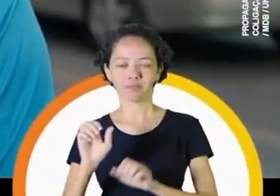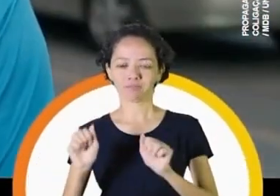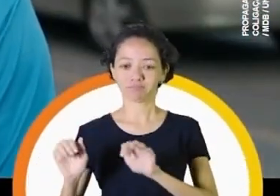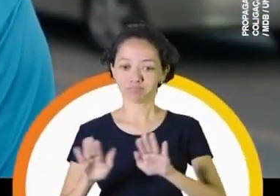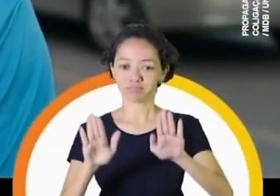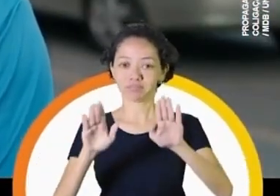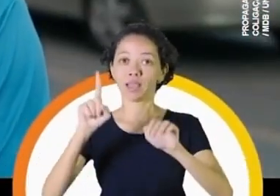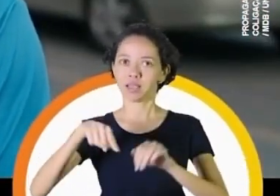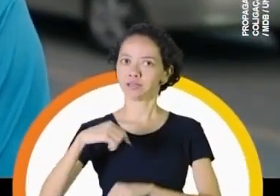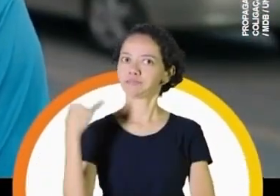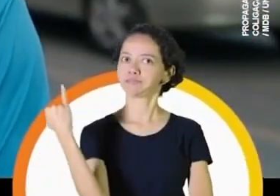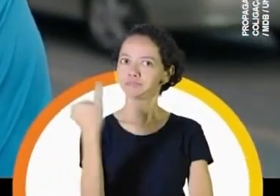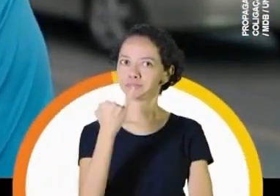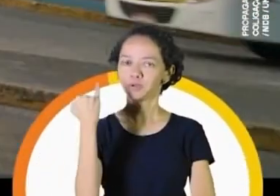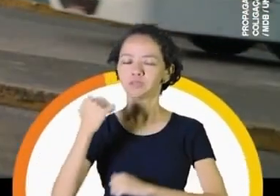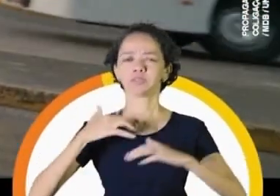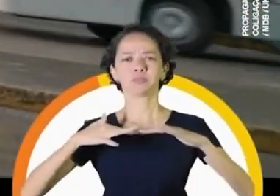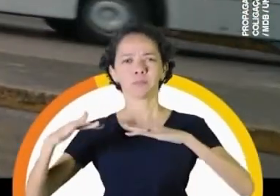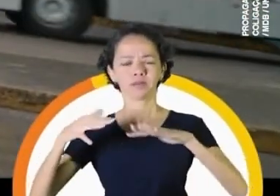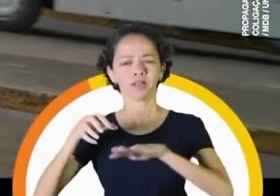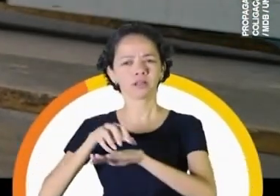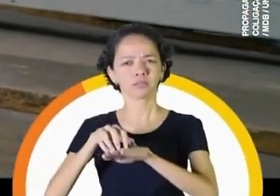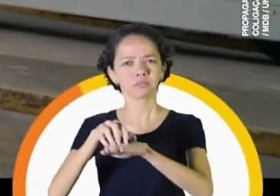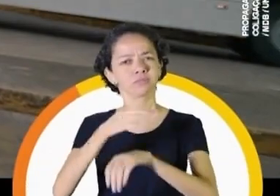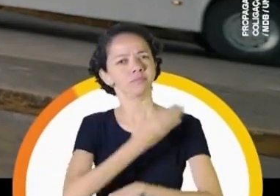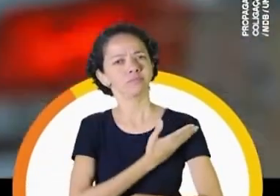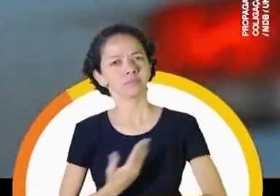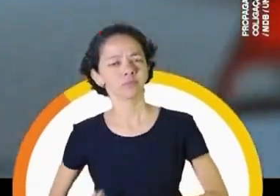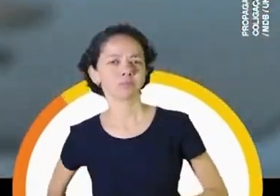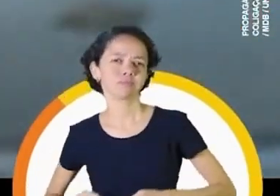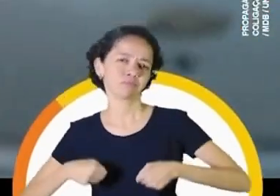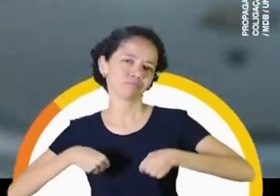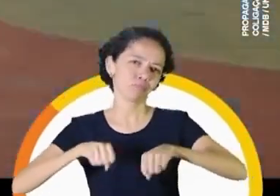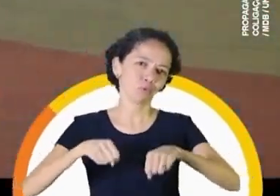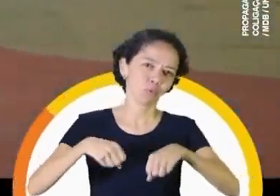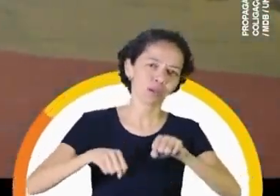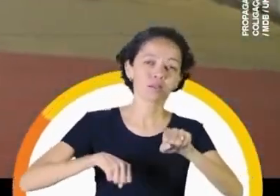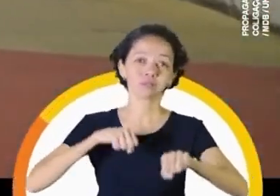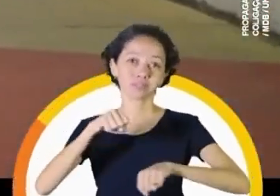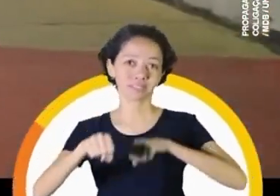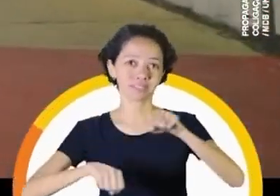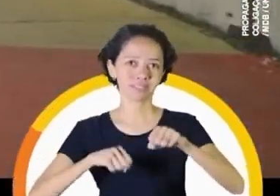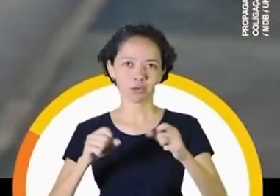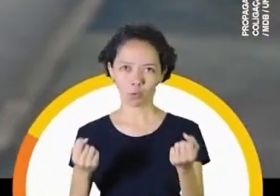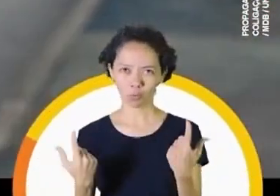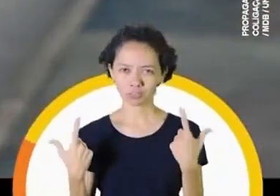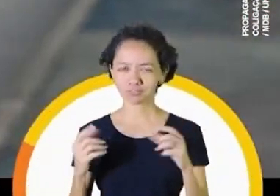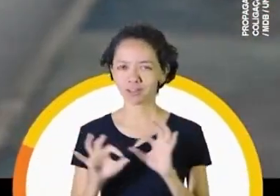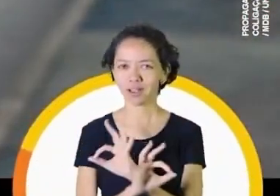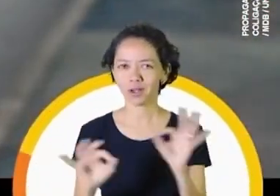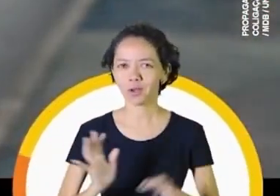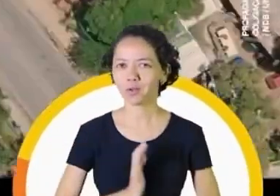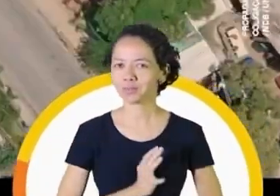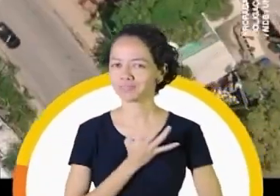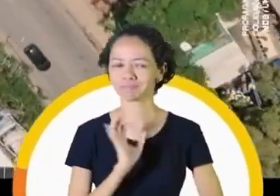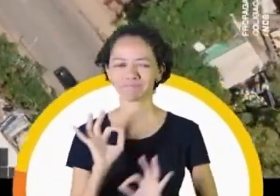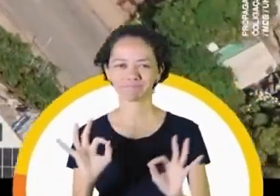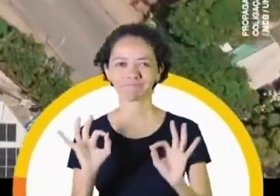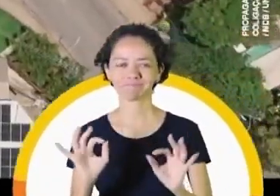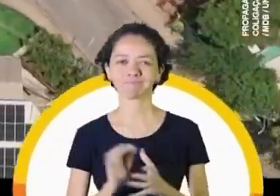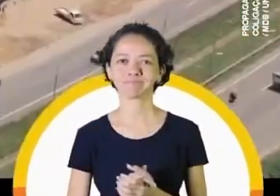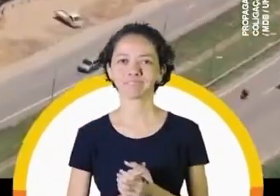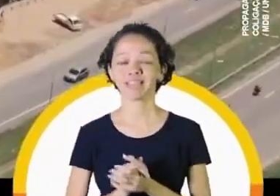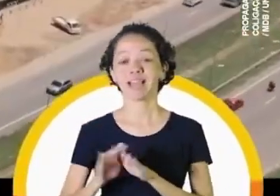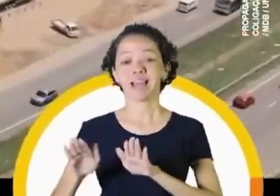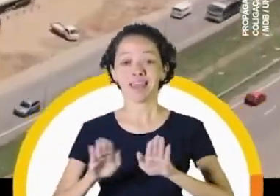Essa duplicação aqui ela é muito importante para a mobilidade do transporte público, motoqueiro, ciclista. Hoje vai ser uma mão na roda.